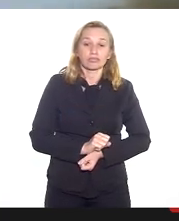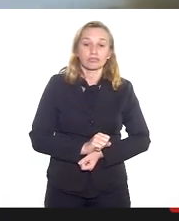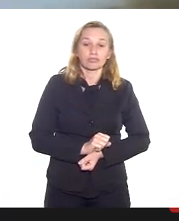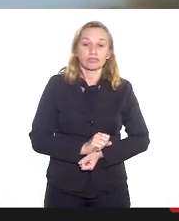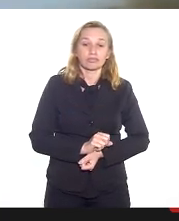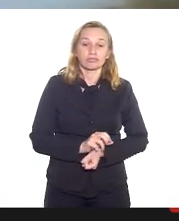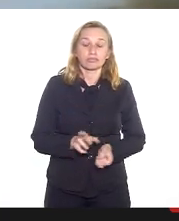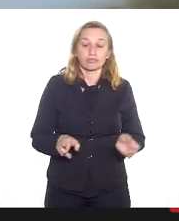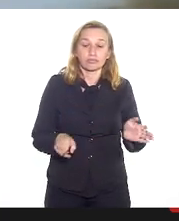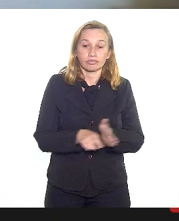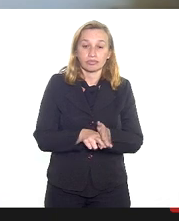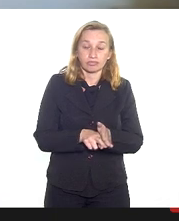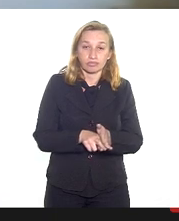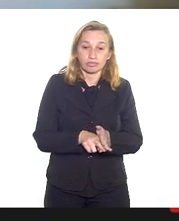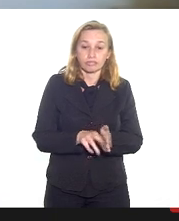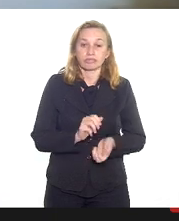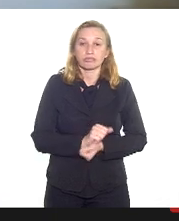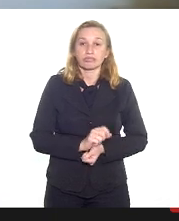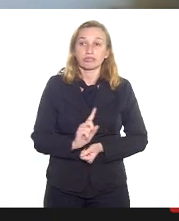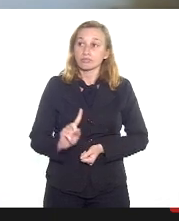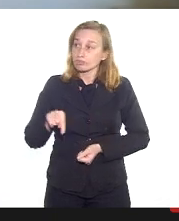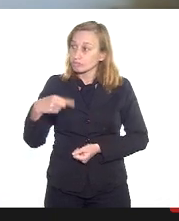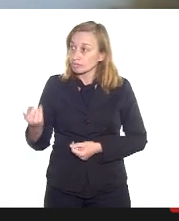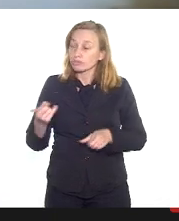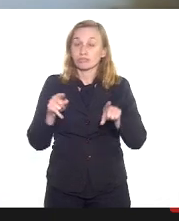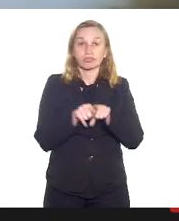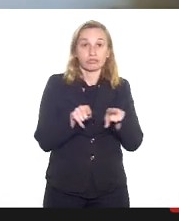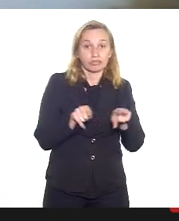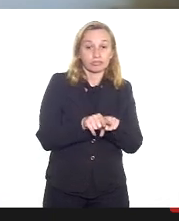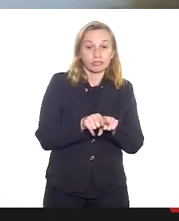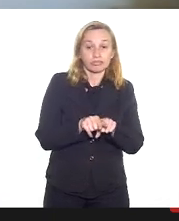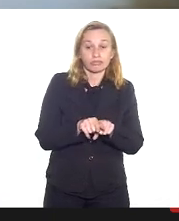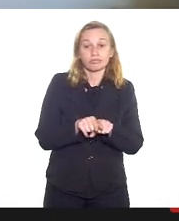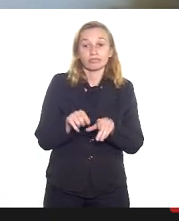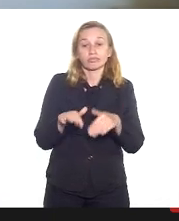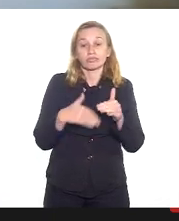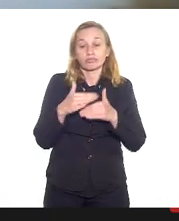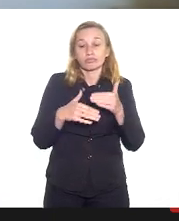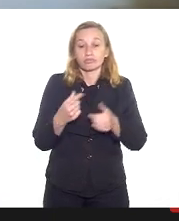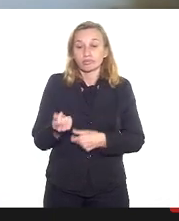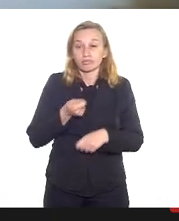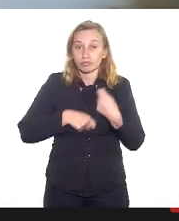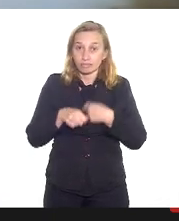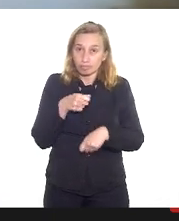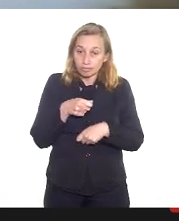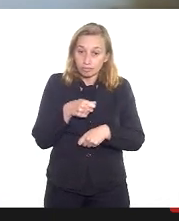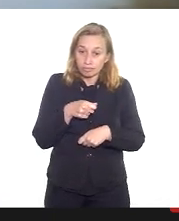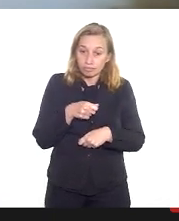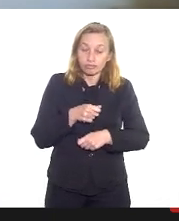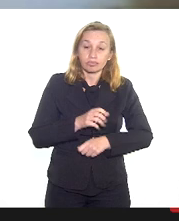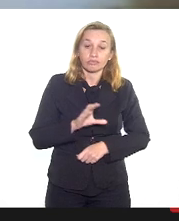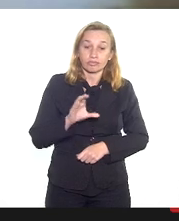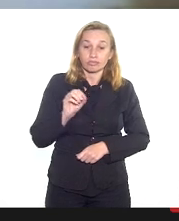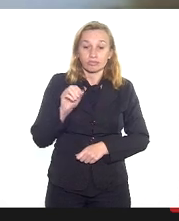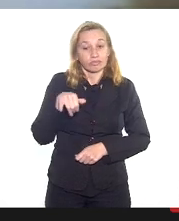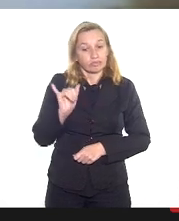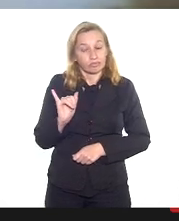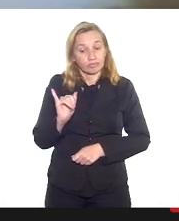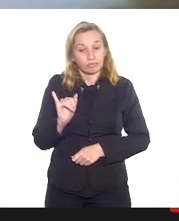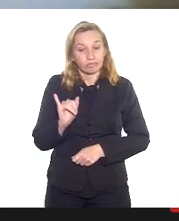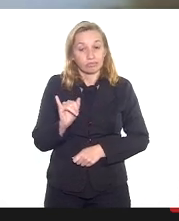resolutiva. E uma outra, novamente, com o desenvolvimento econômico e a CODIM e